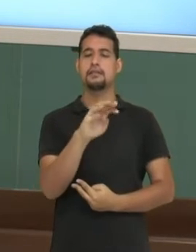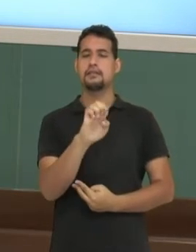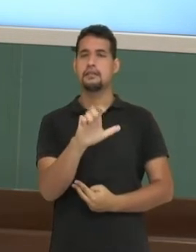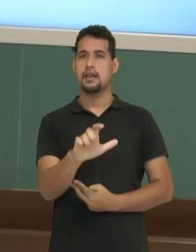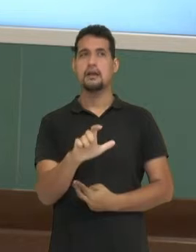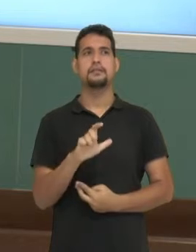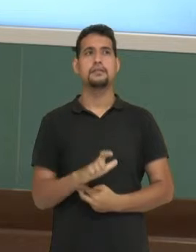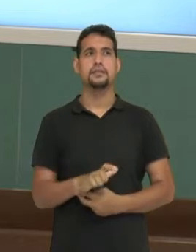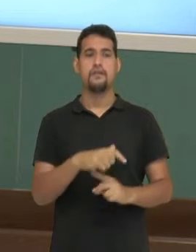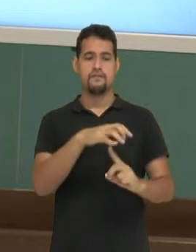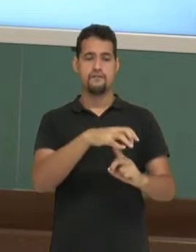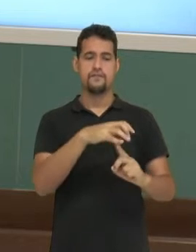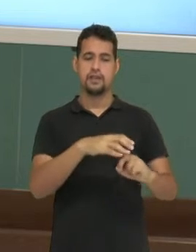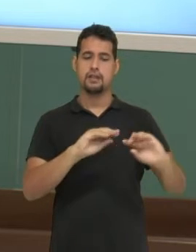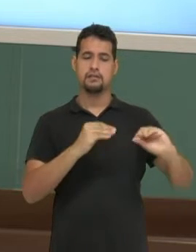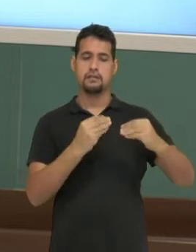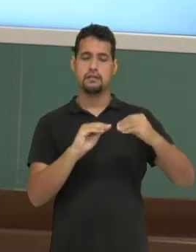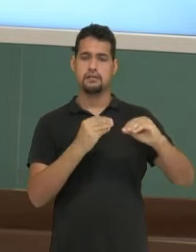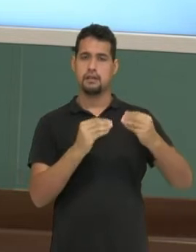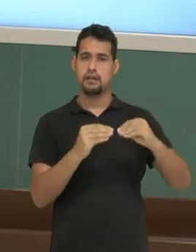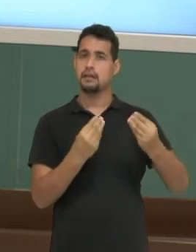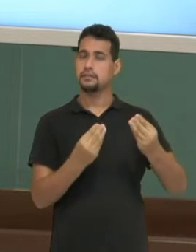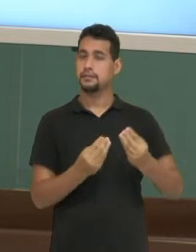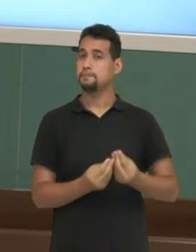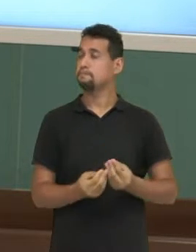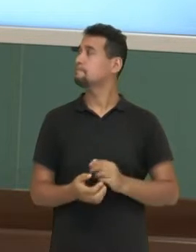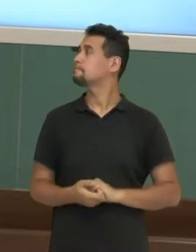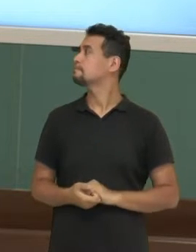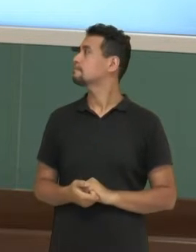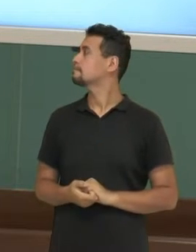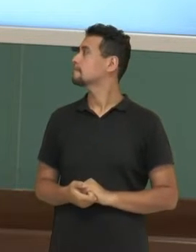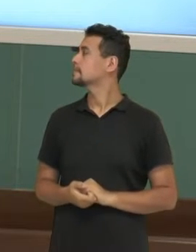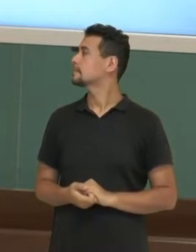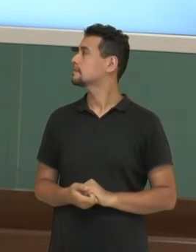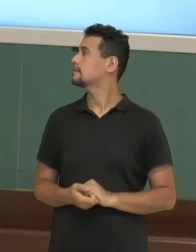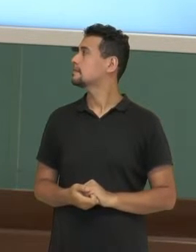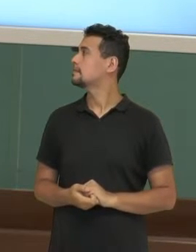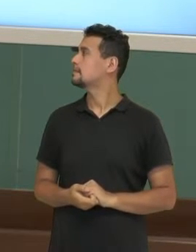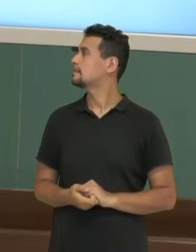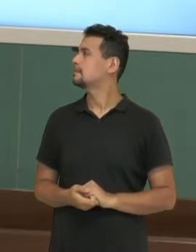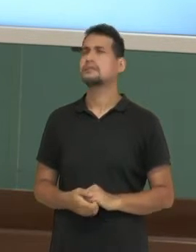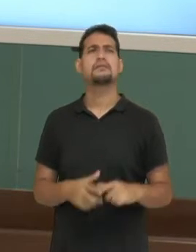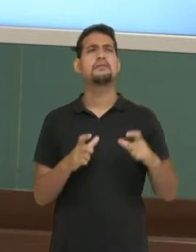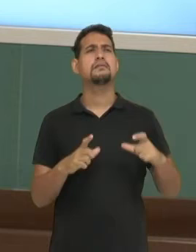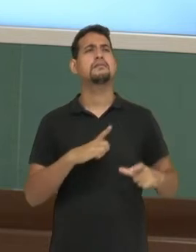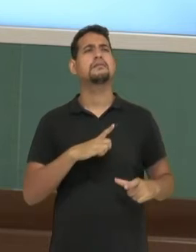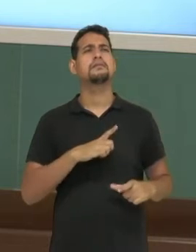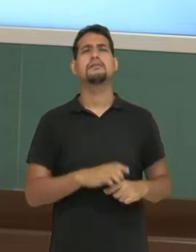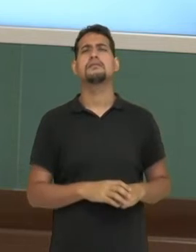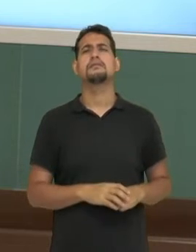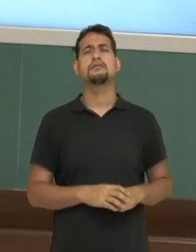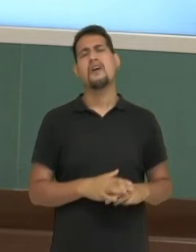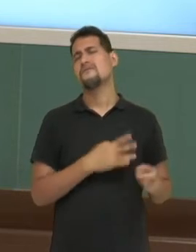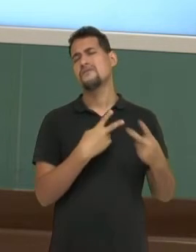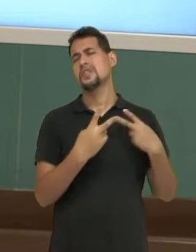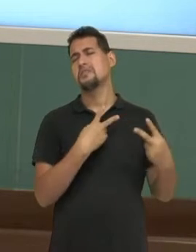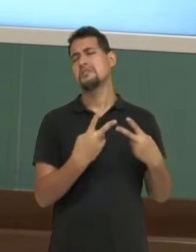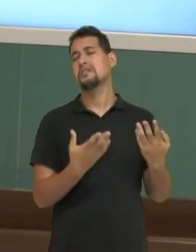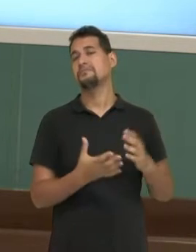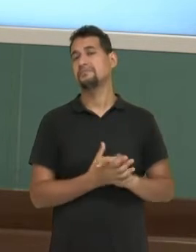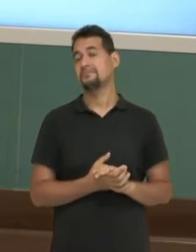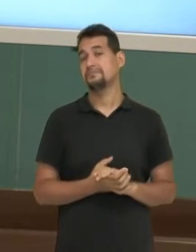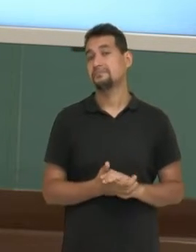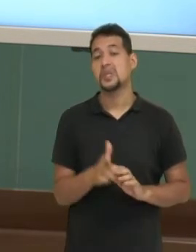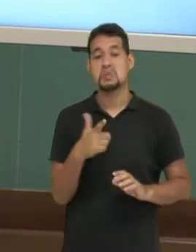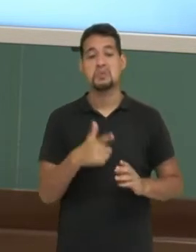ó, Feira de Artesanato Neuquén, Patagônia. Onde que está essa feira? Pela avenida, né? Não dá